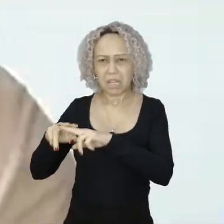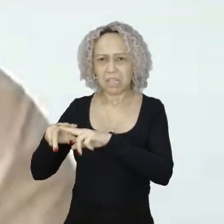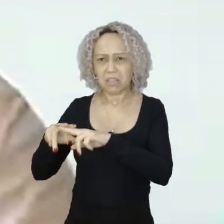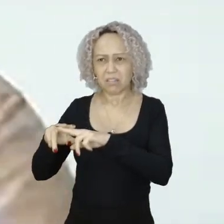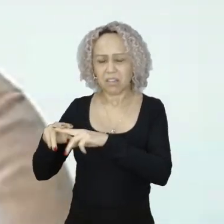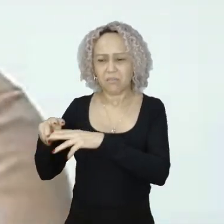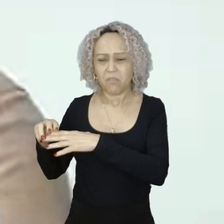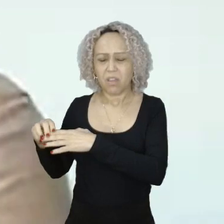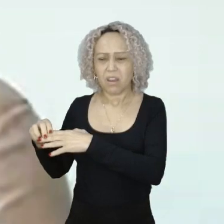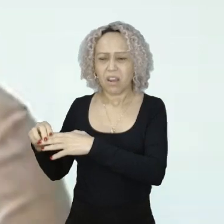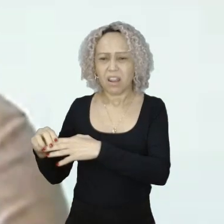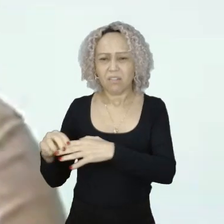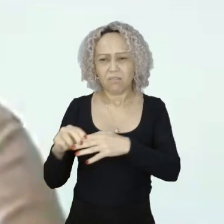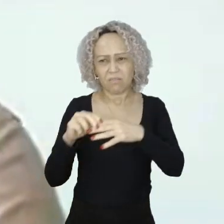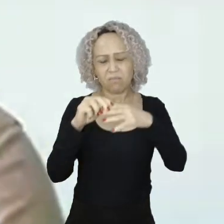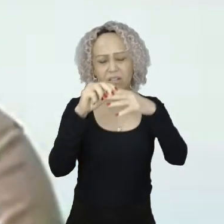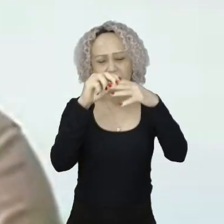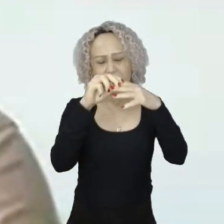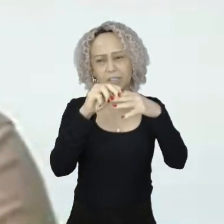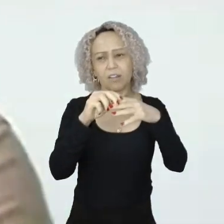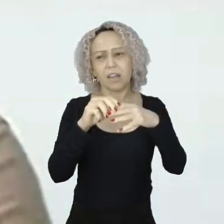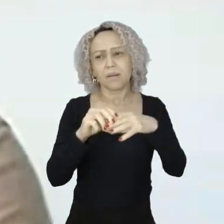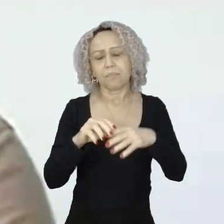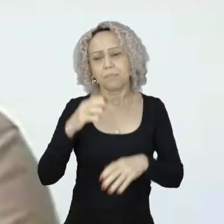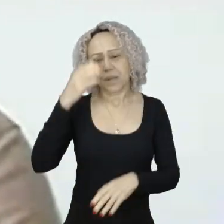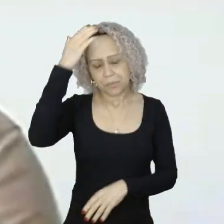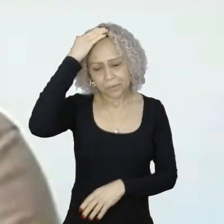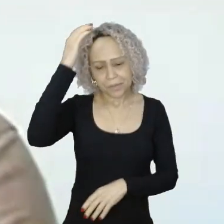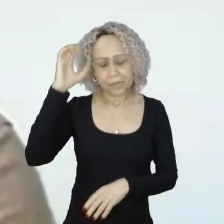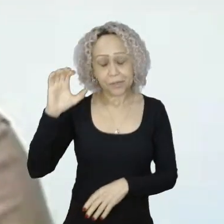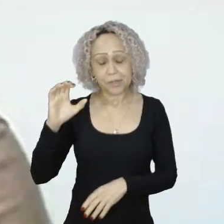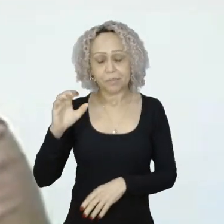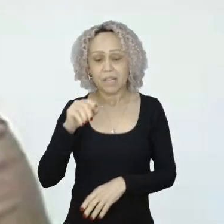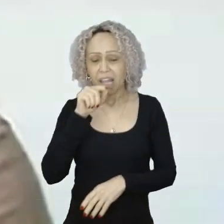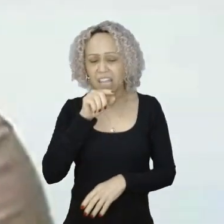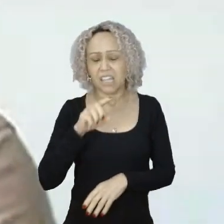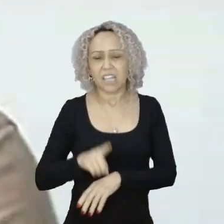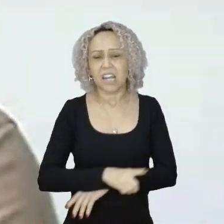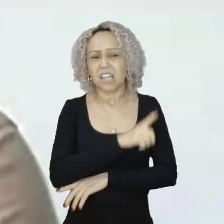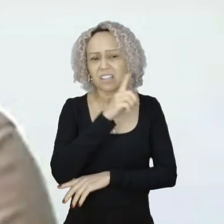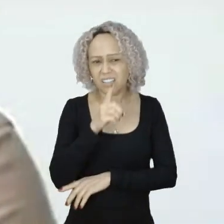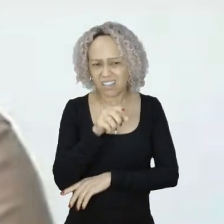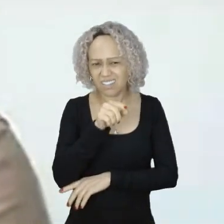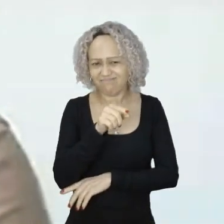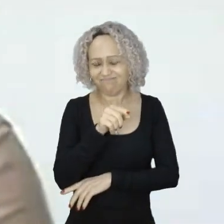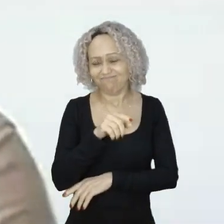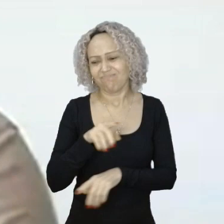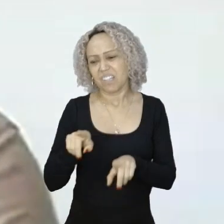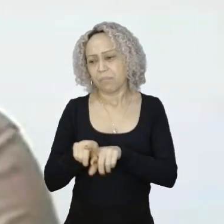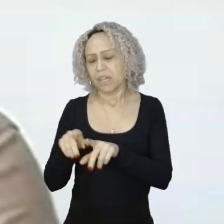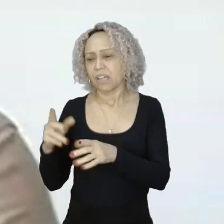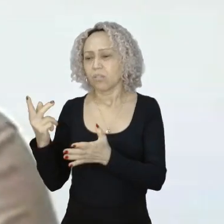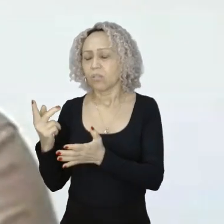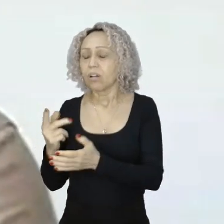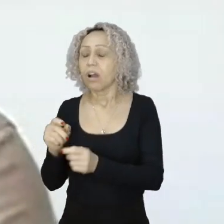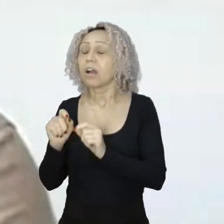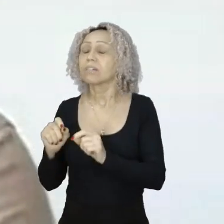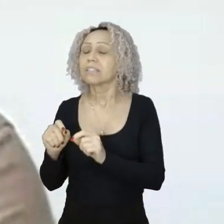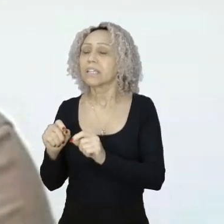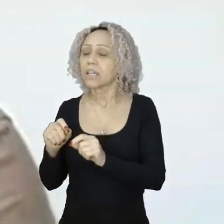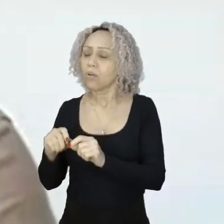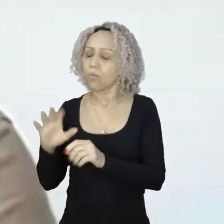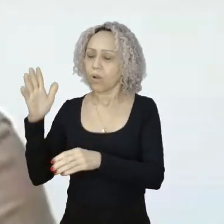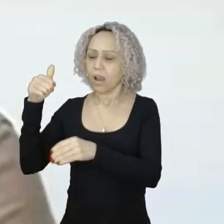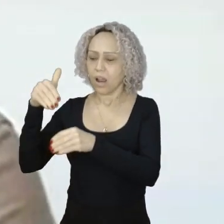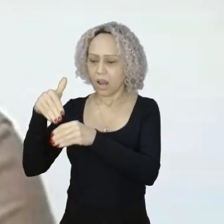muito honrado pelos 500 delegados e delegadas terem me escolhido como por unanimidade para continuar